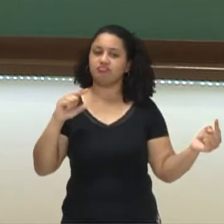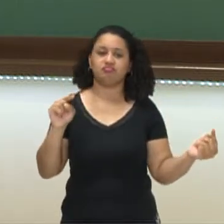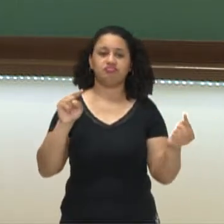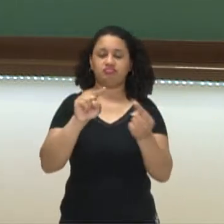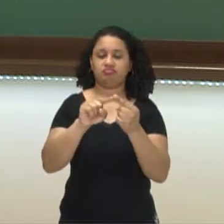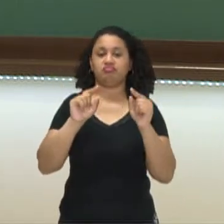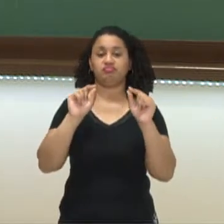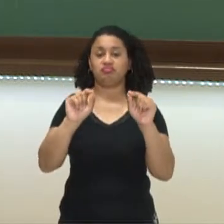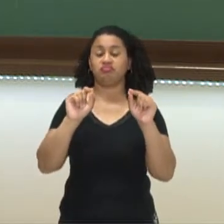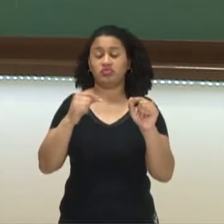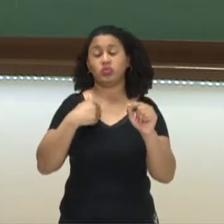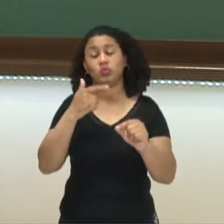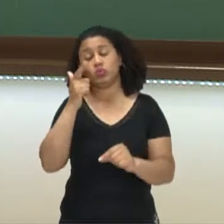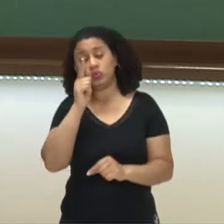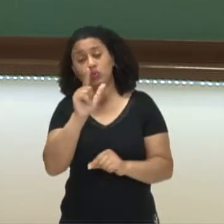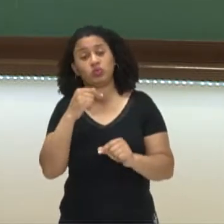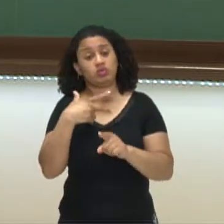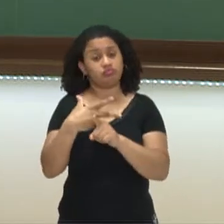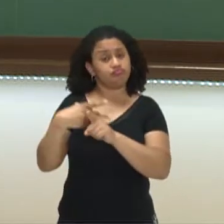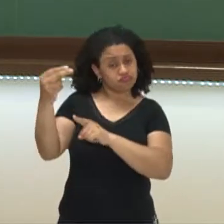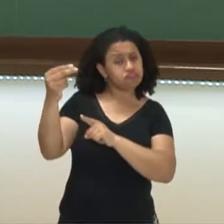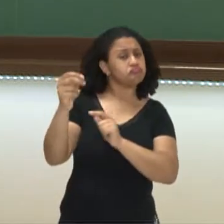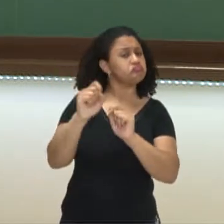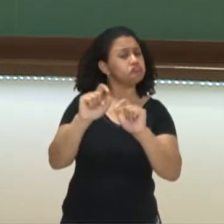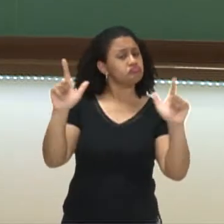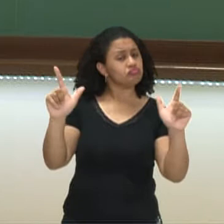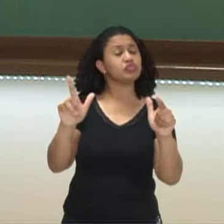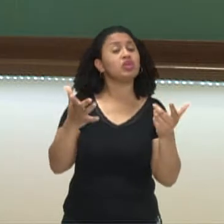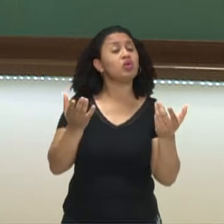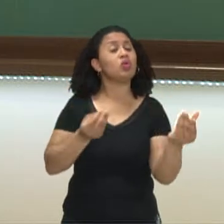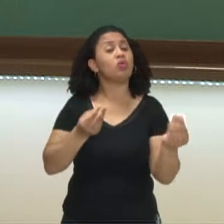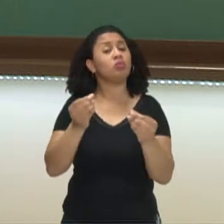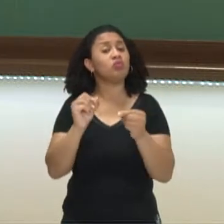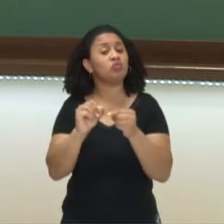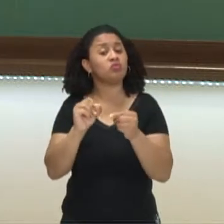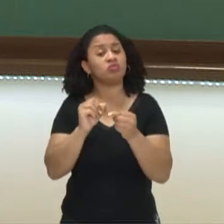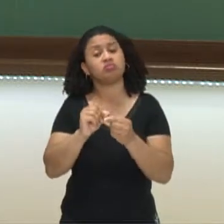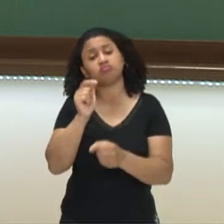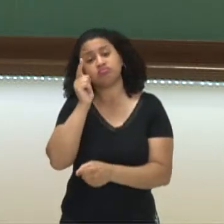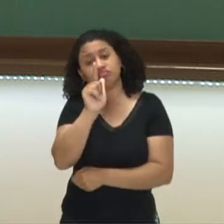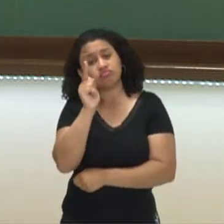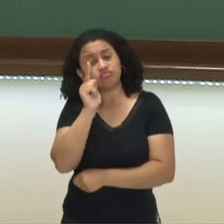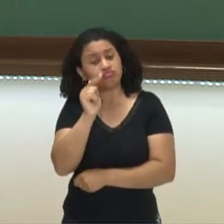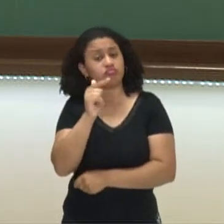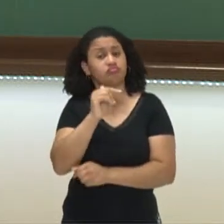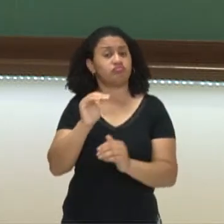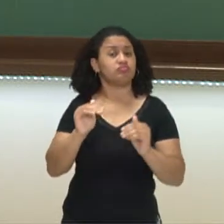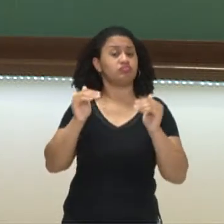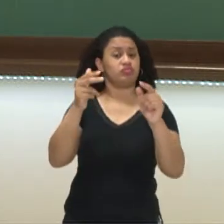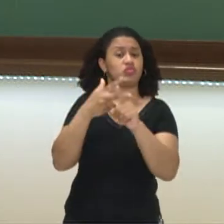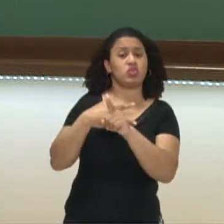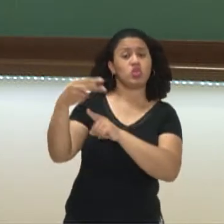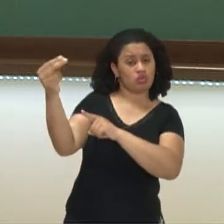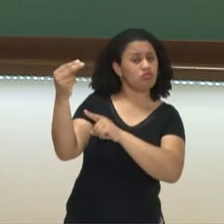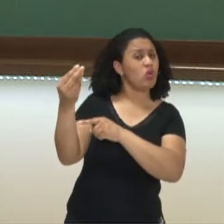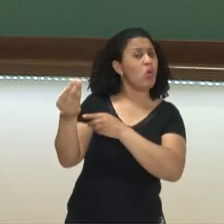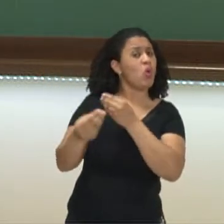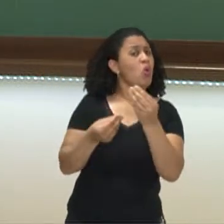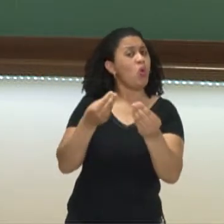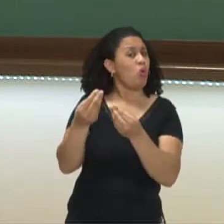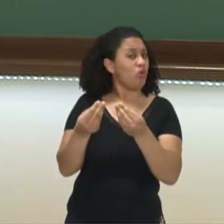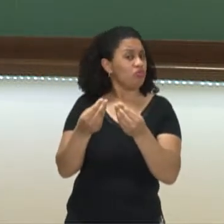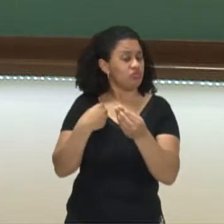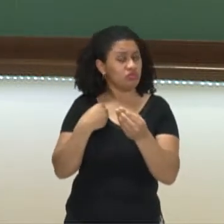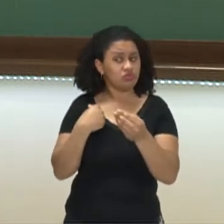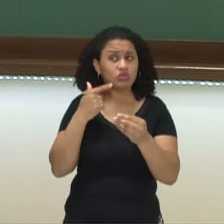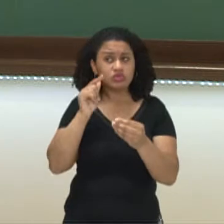um destaque, alcançar sucesso. Então como fazer para alcançar esse sucesso? Como fazer para alcançar o seu